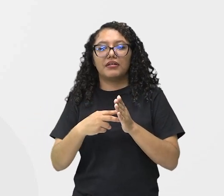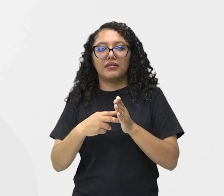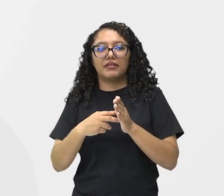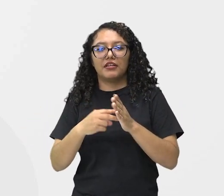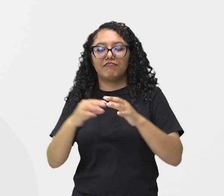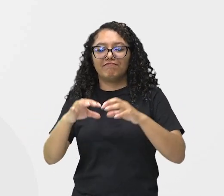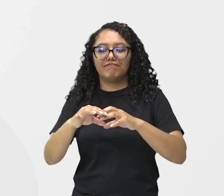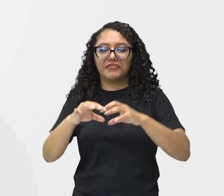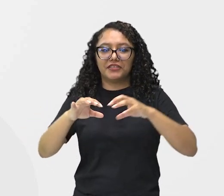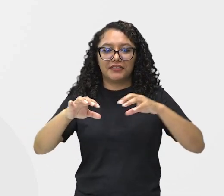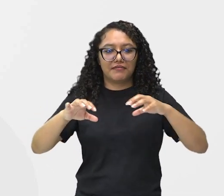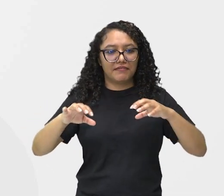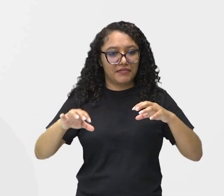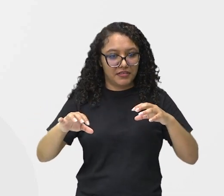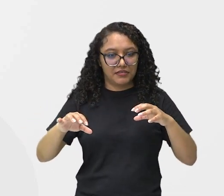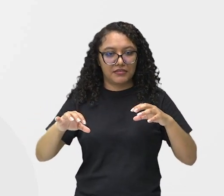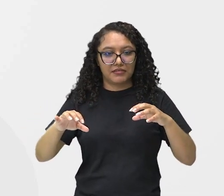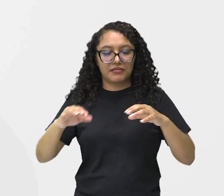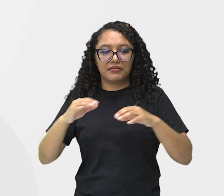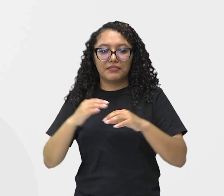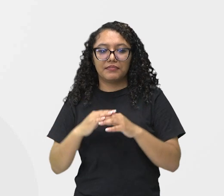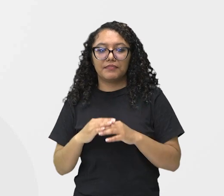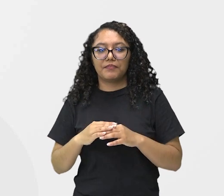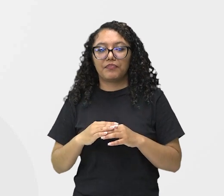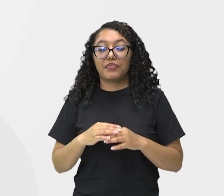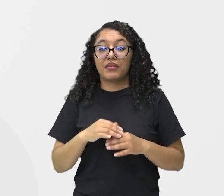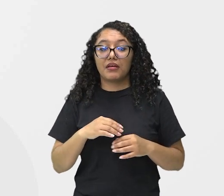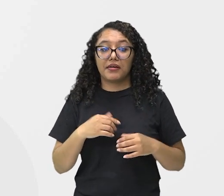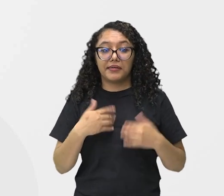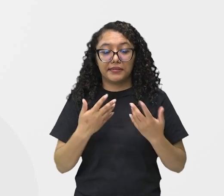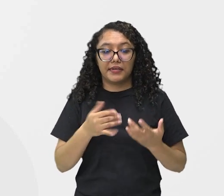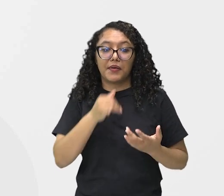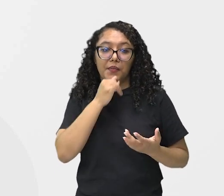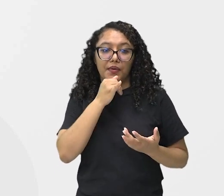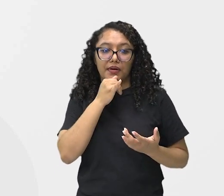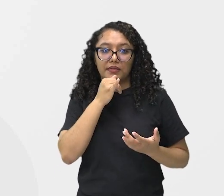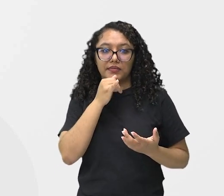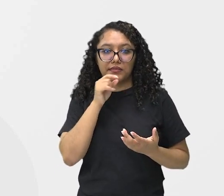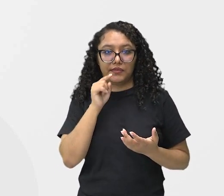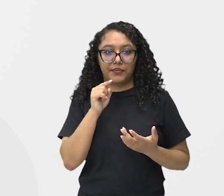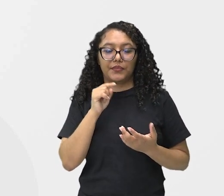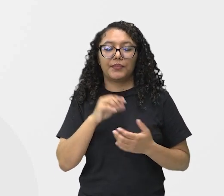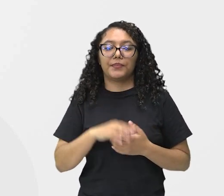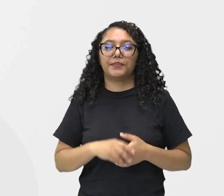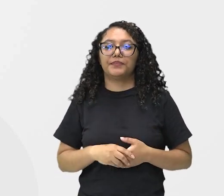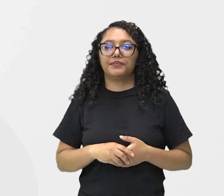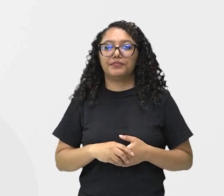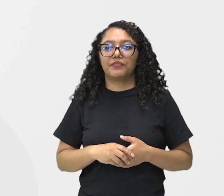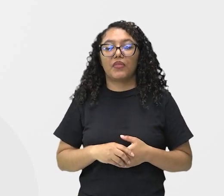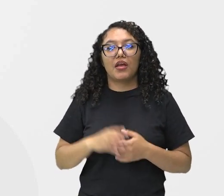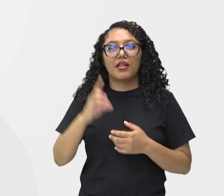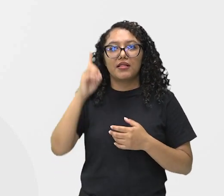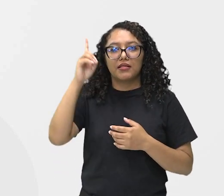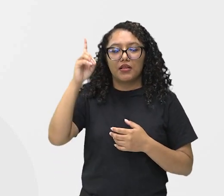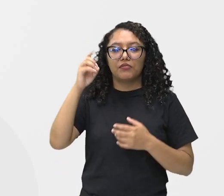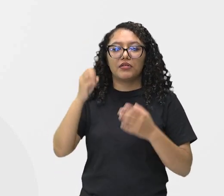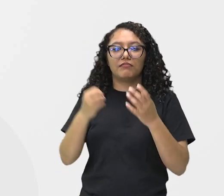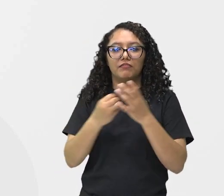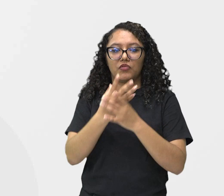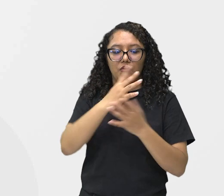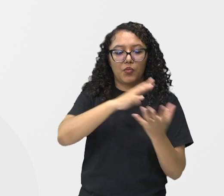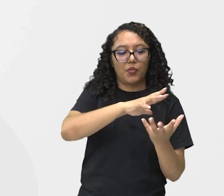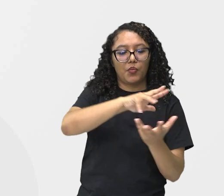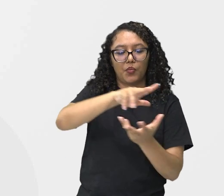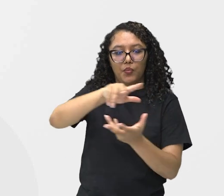sua causa. E aí nós trouxemos para vocês um exemplo aí. Deus criou o mundo em 7